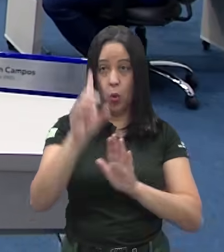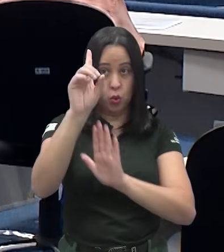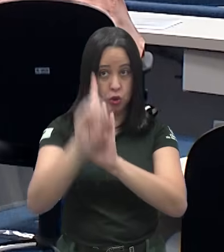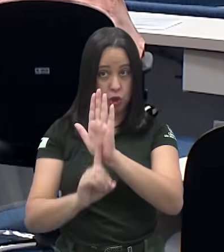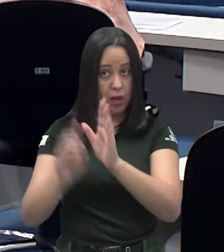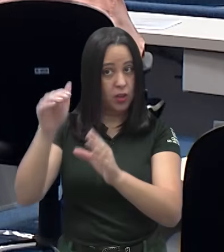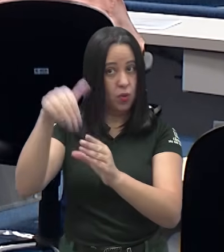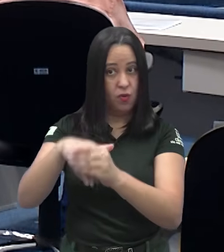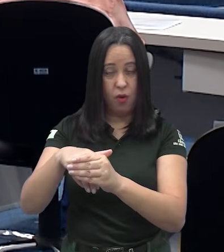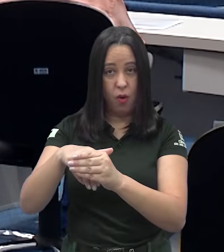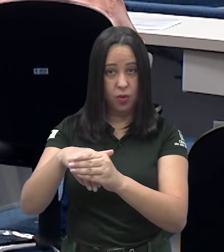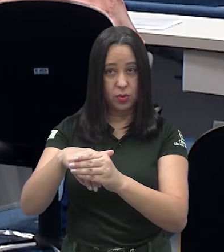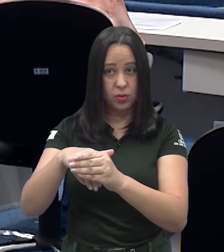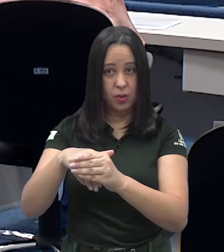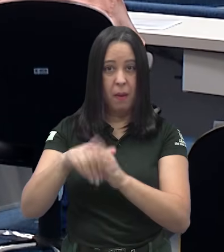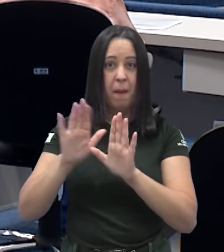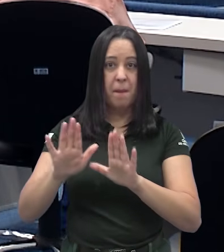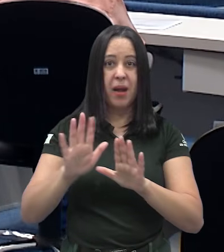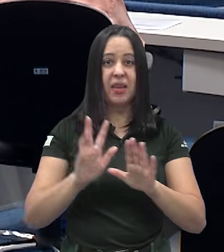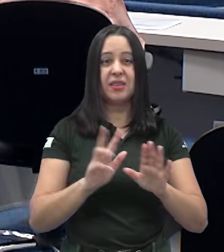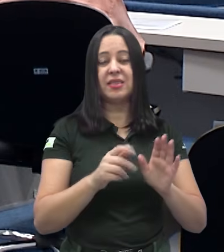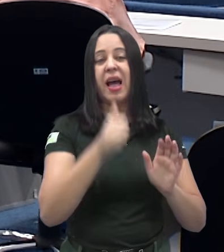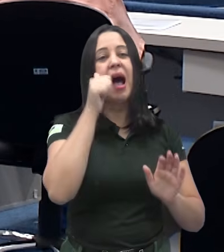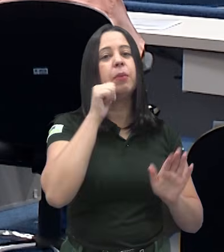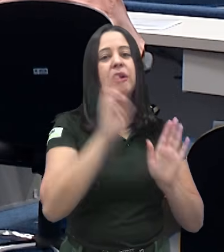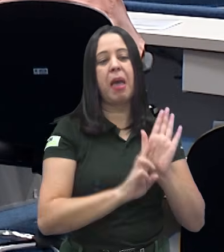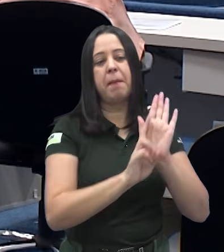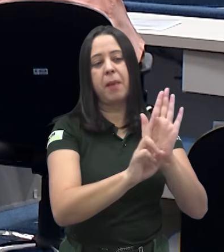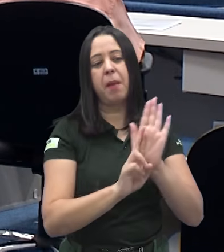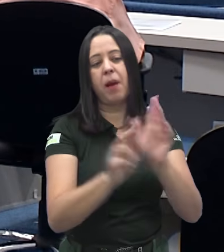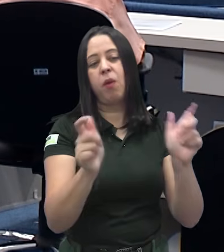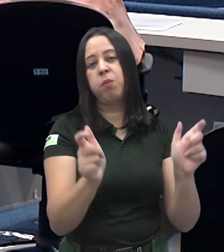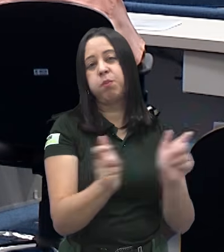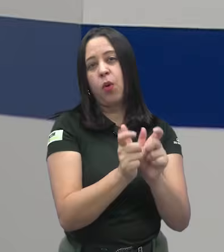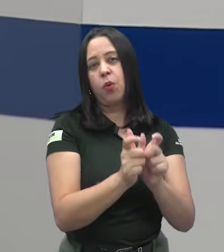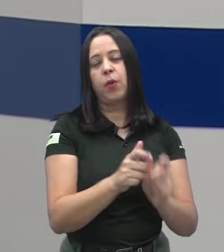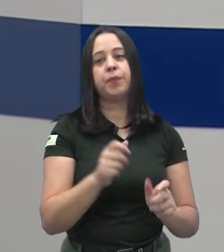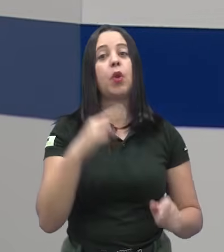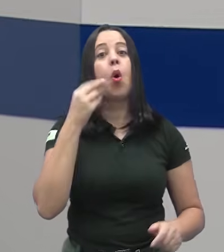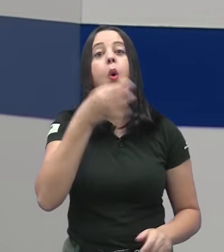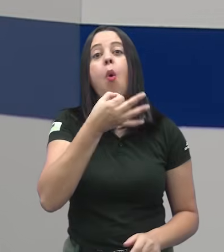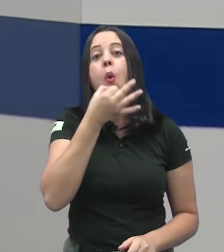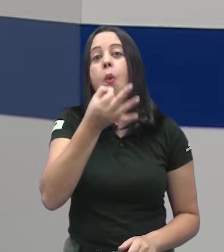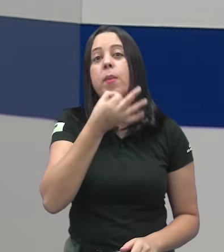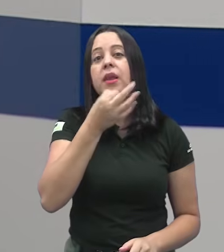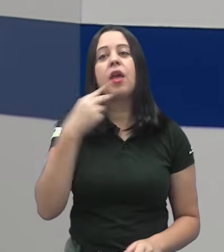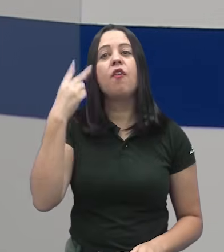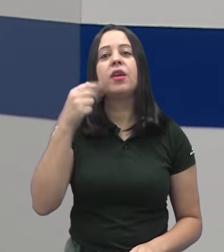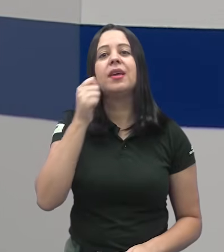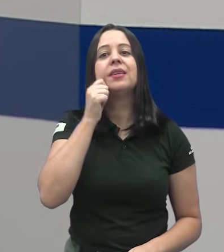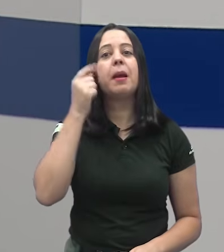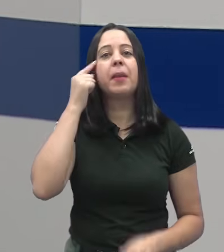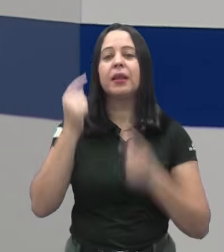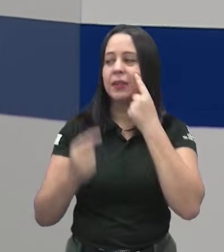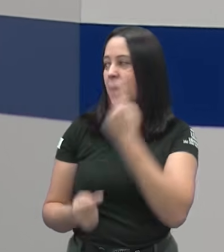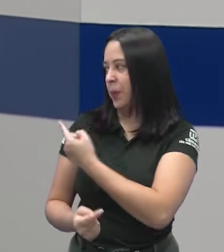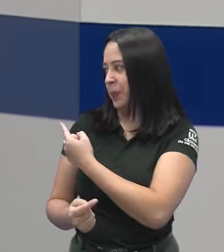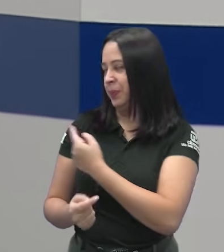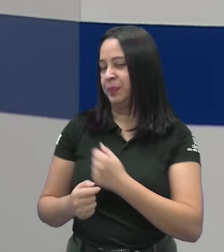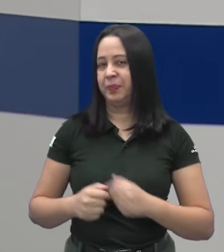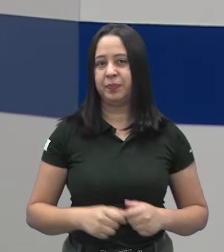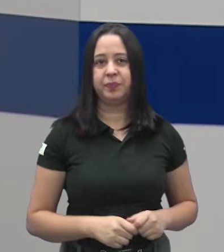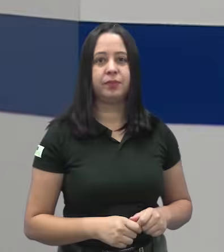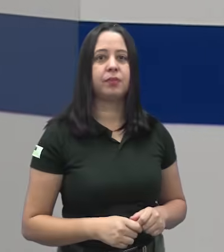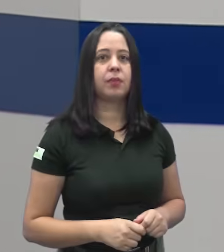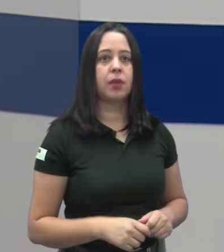prática. O direito ao voto não aumentou a representatividade no poder. Para a vereadora Amélia Naomi, uma realidade